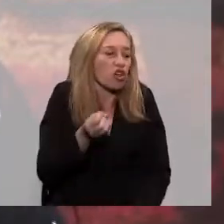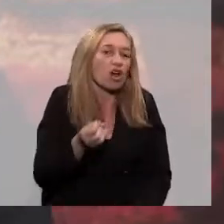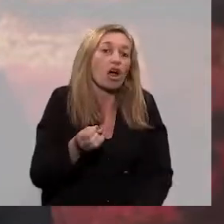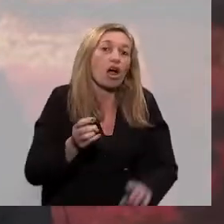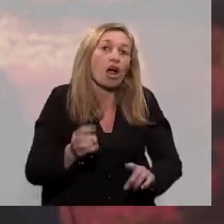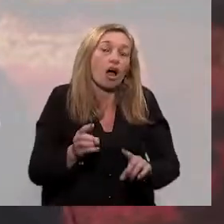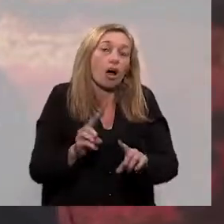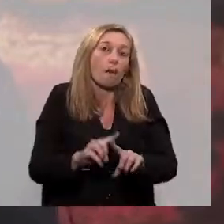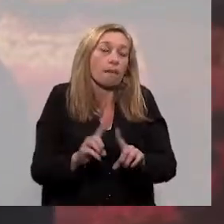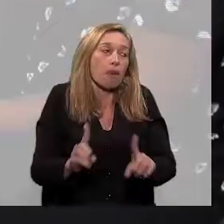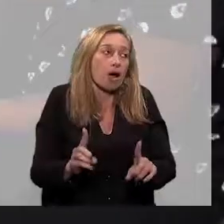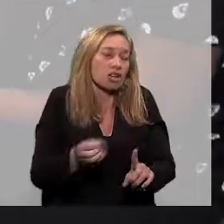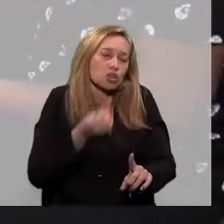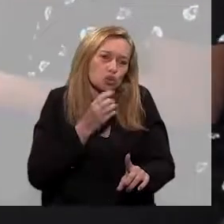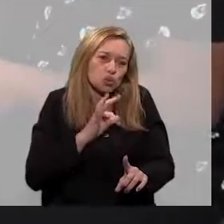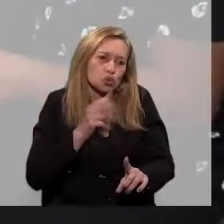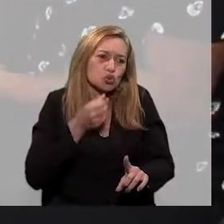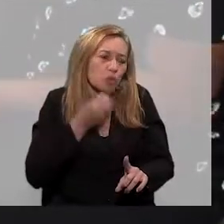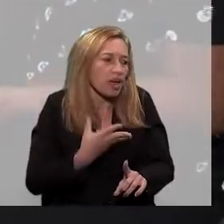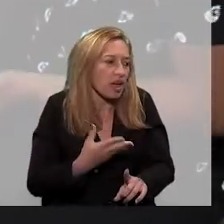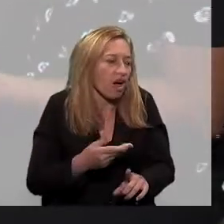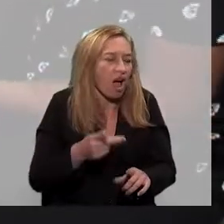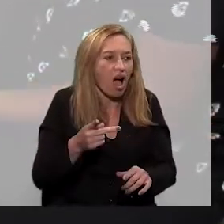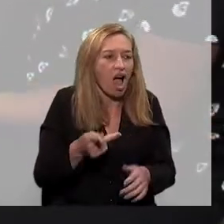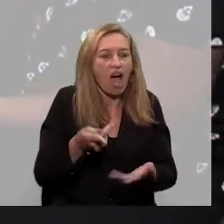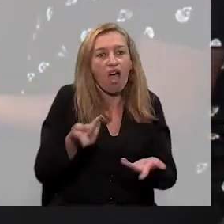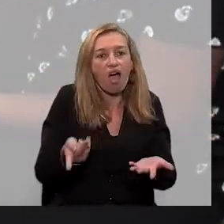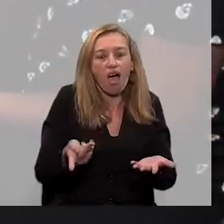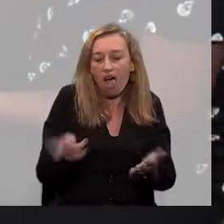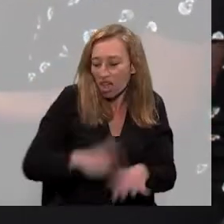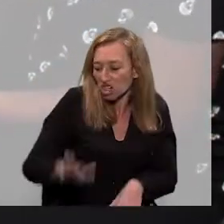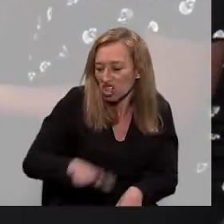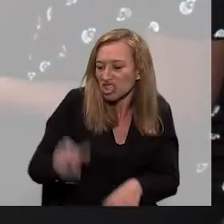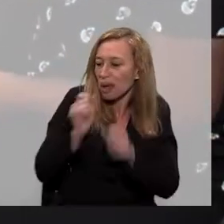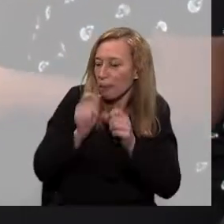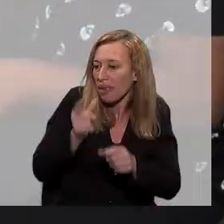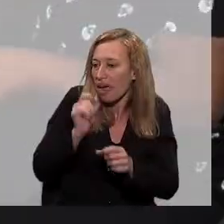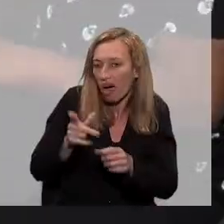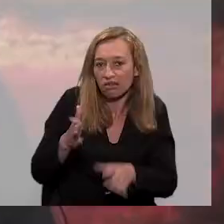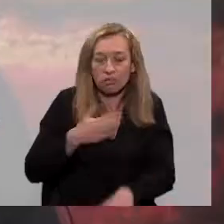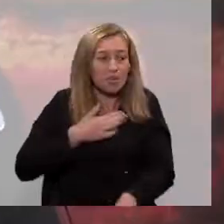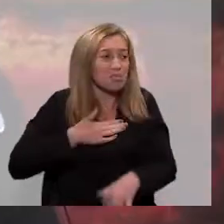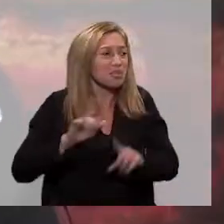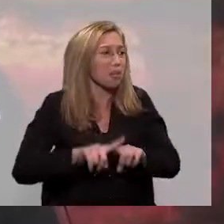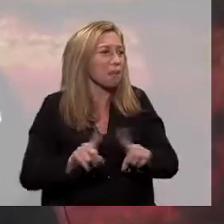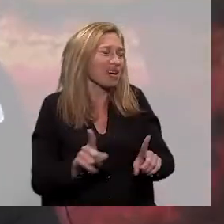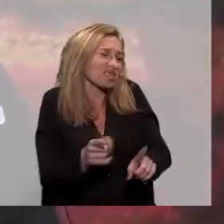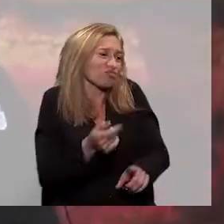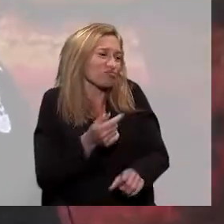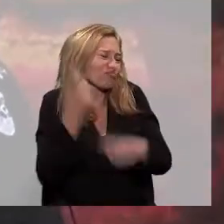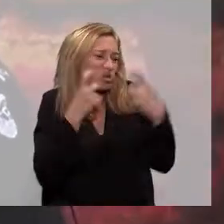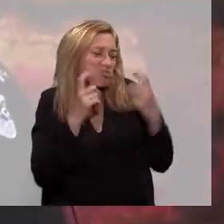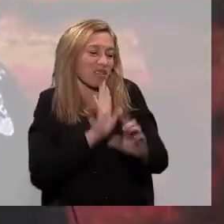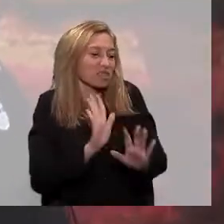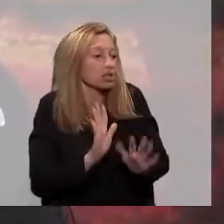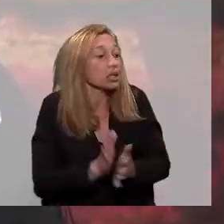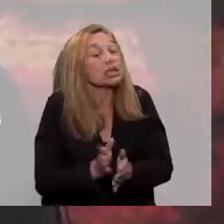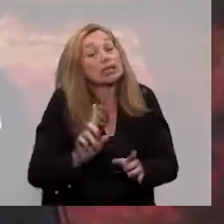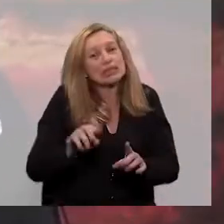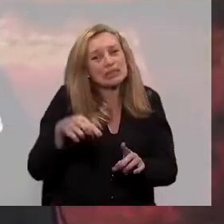E tudo bem, as crianças faziam piadas, as pessoas olhavam meio estranho, mas até então não me afetava